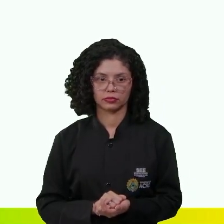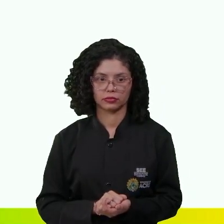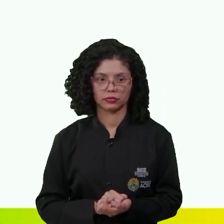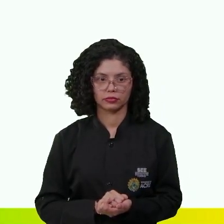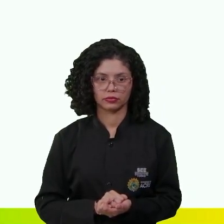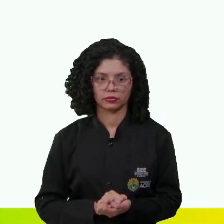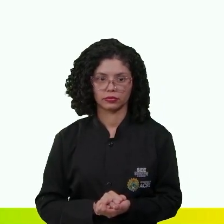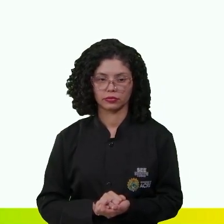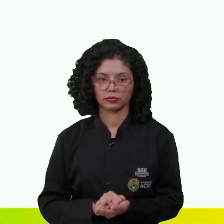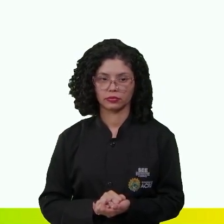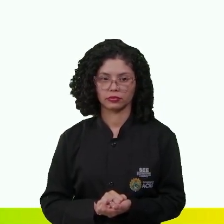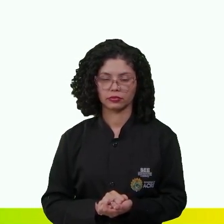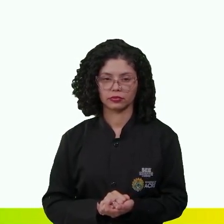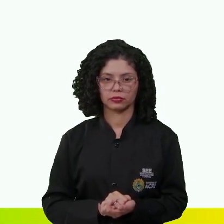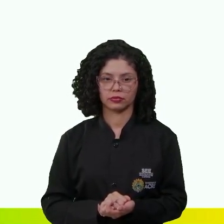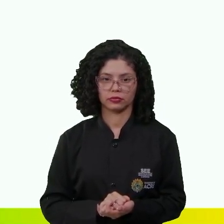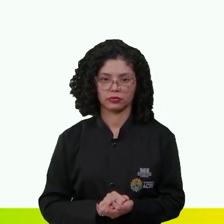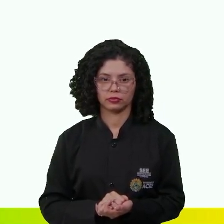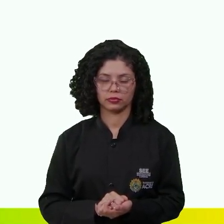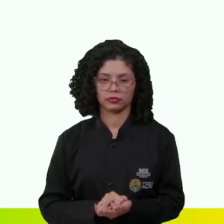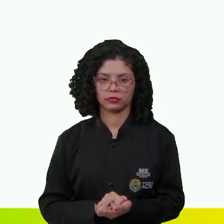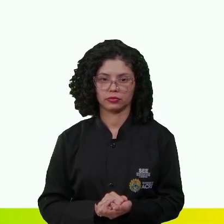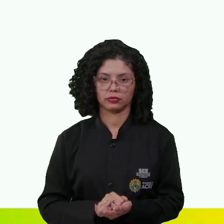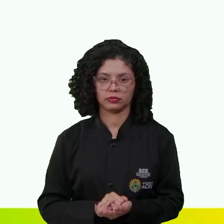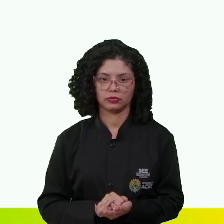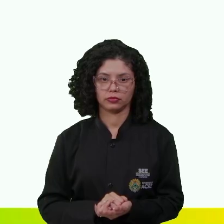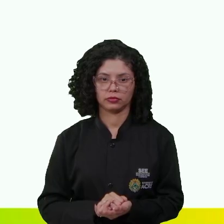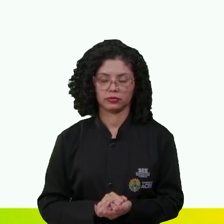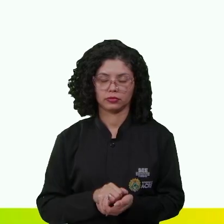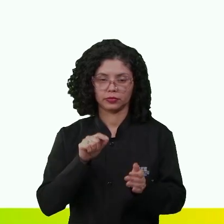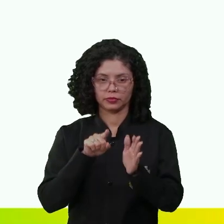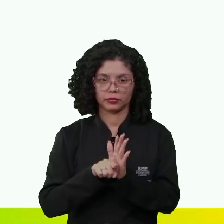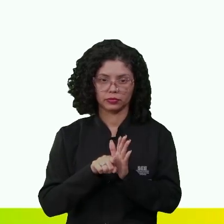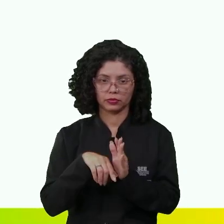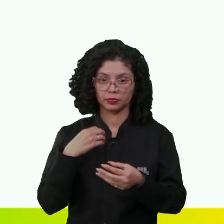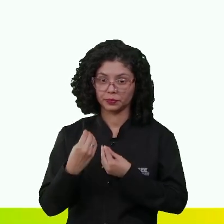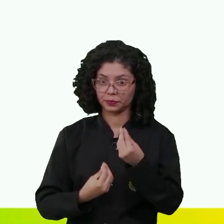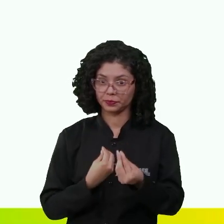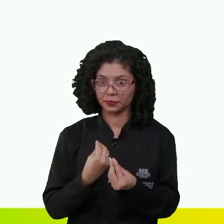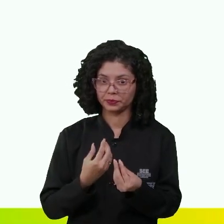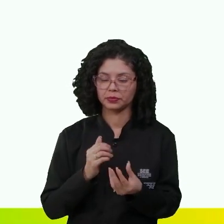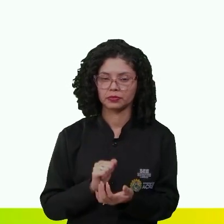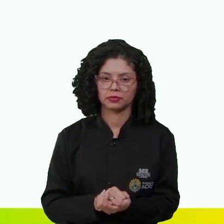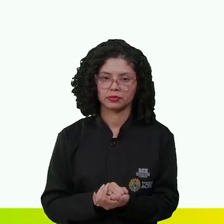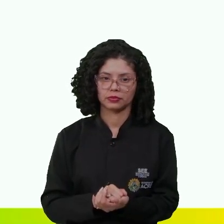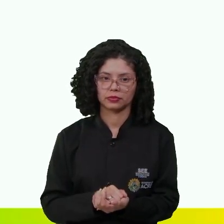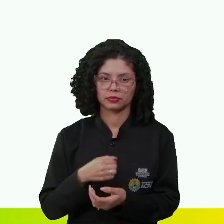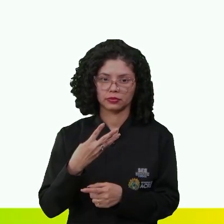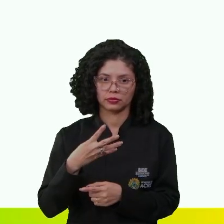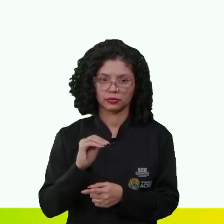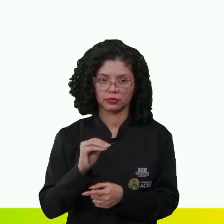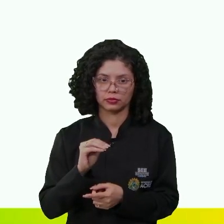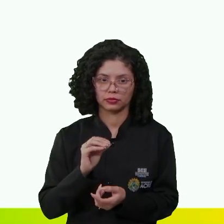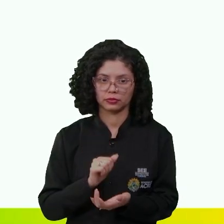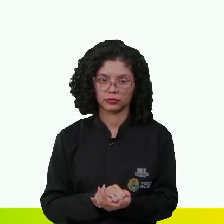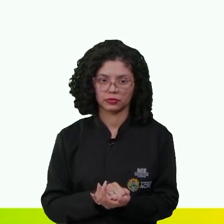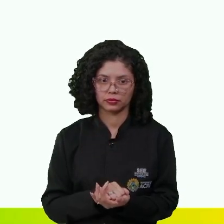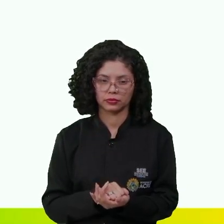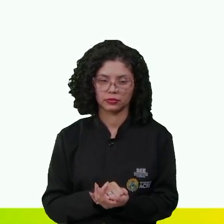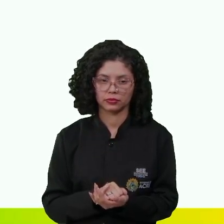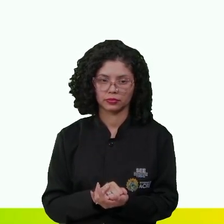dizer que da seguinte maneira, 40